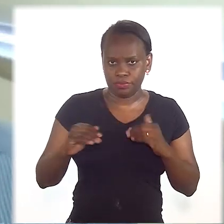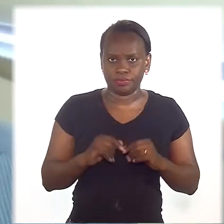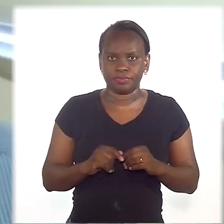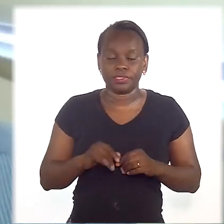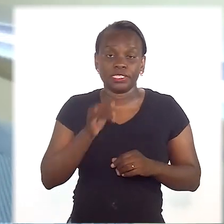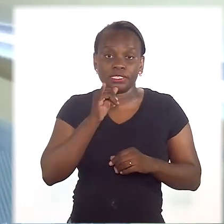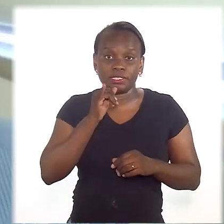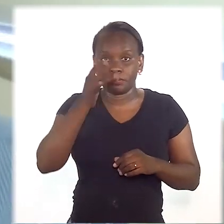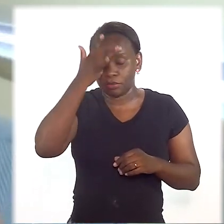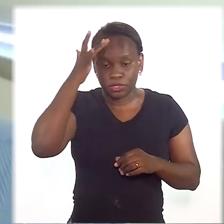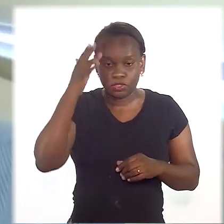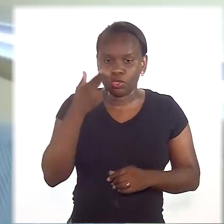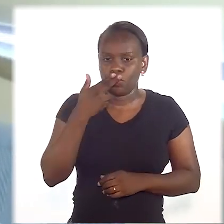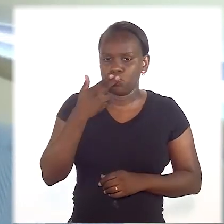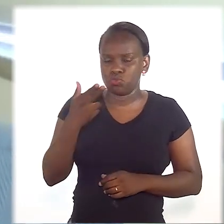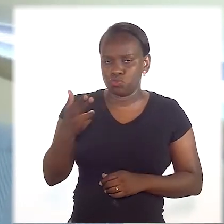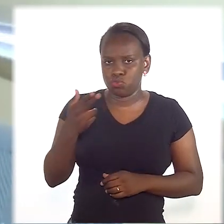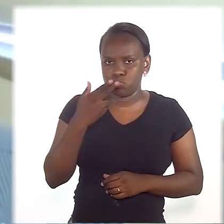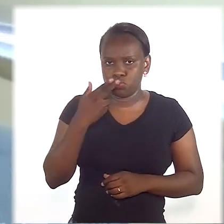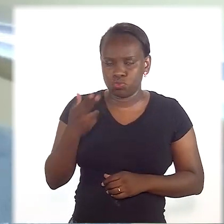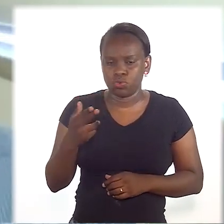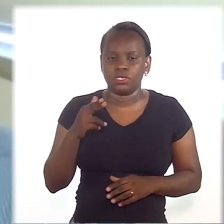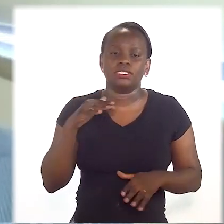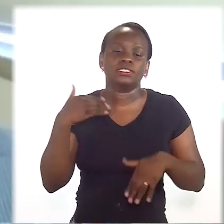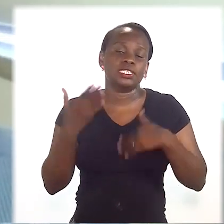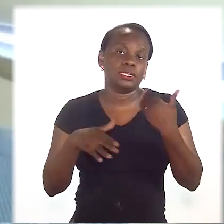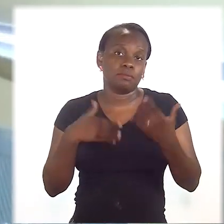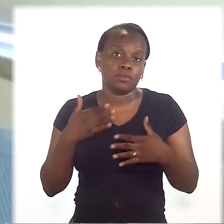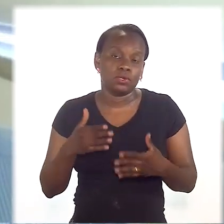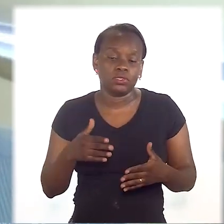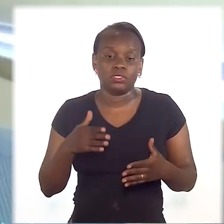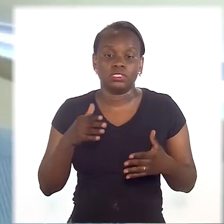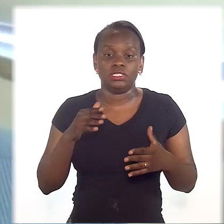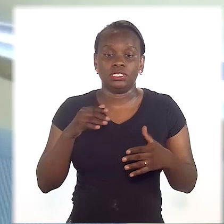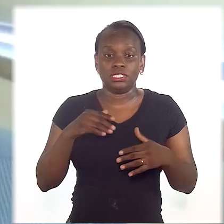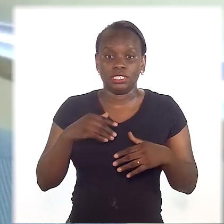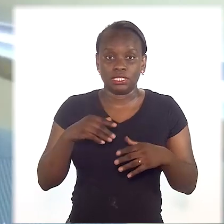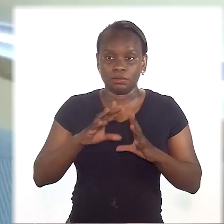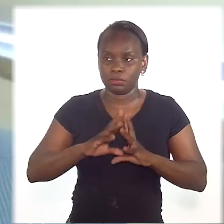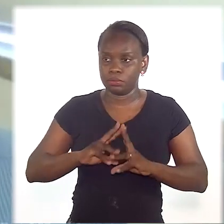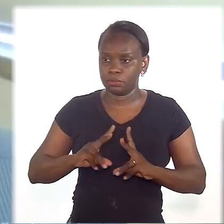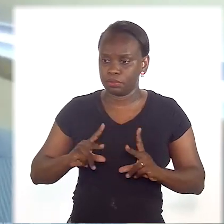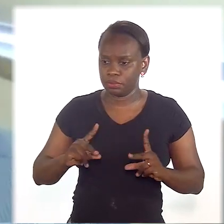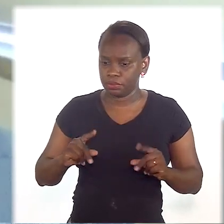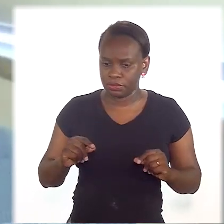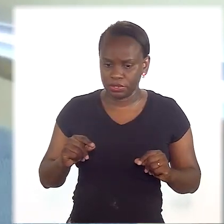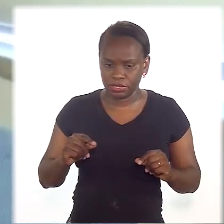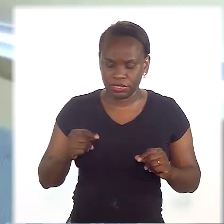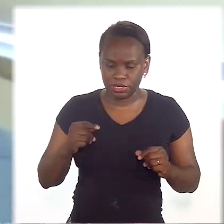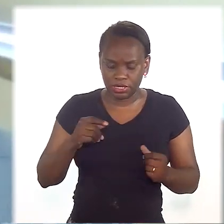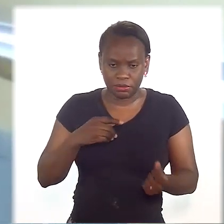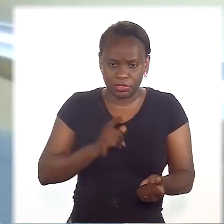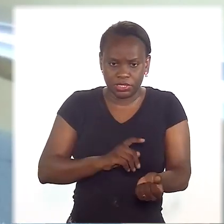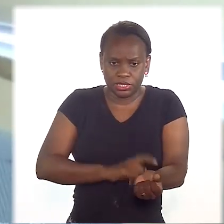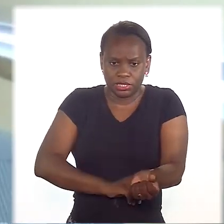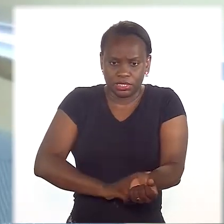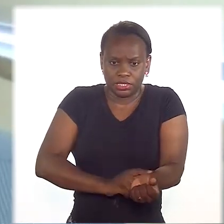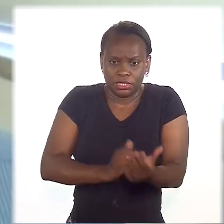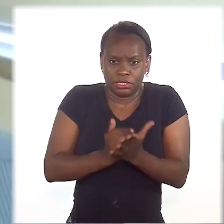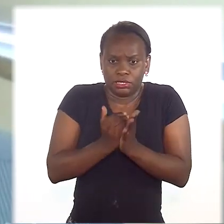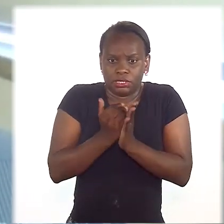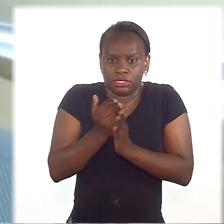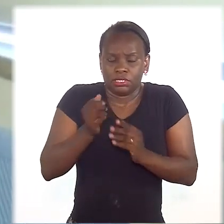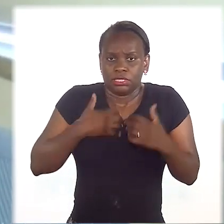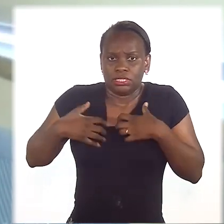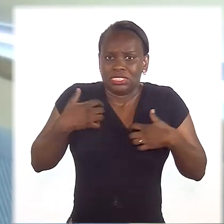Por exemplo, a pessoa fuma e, posteriormente, quando passa o efeito, há um aumento na